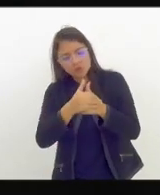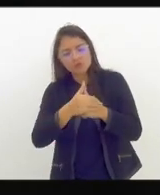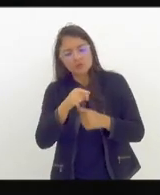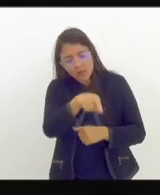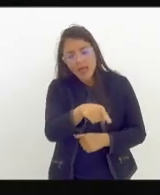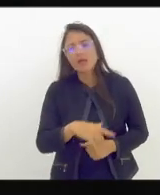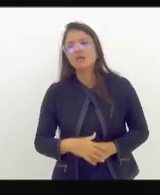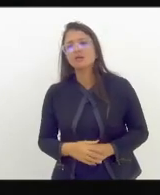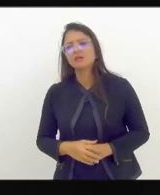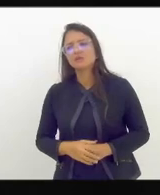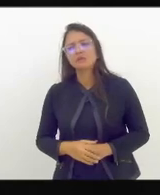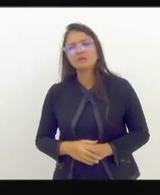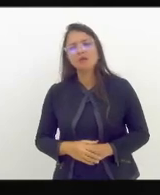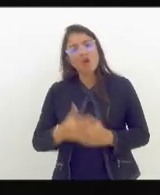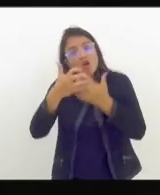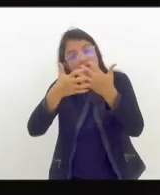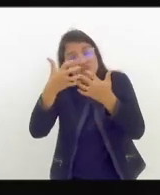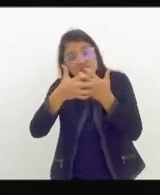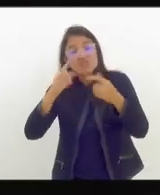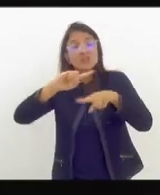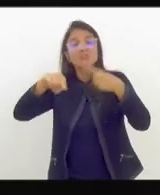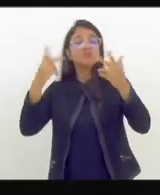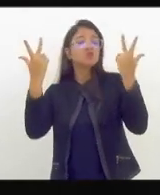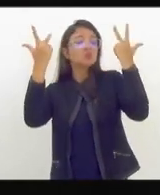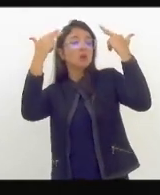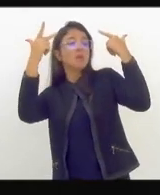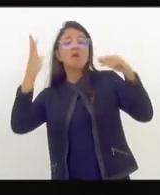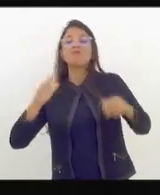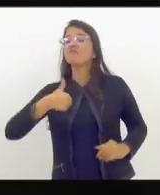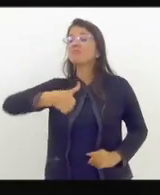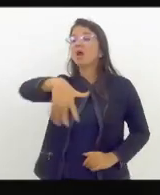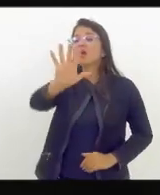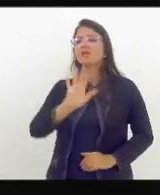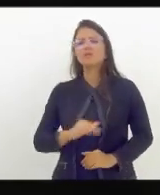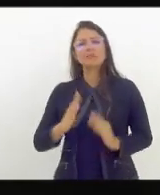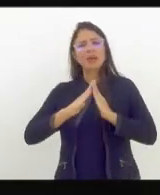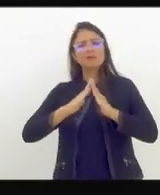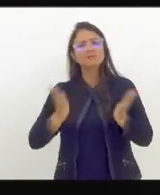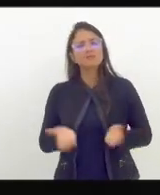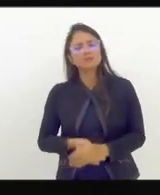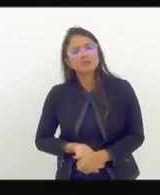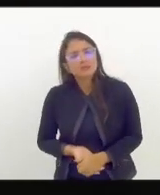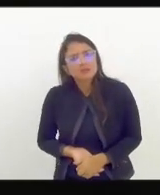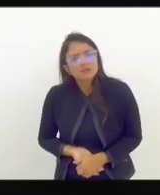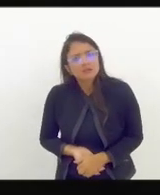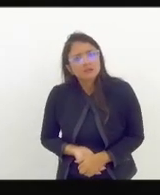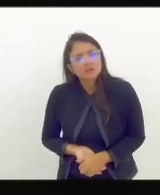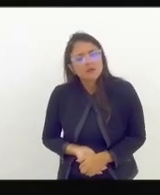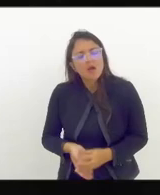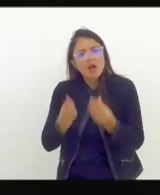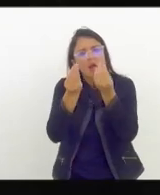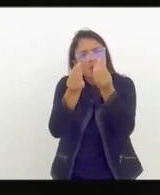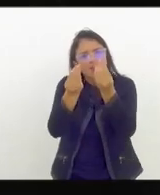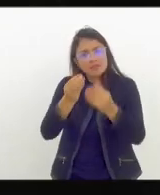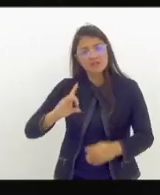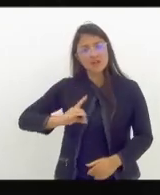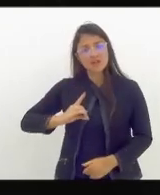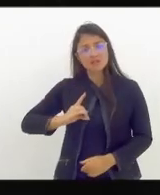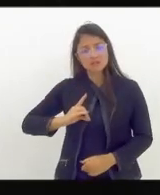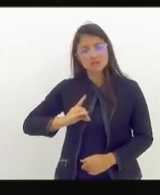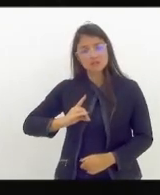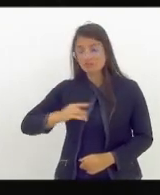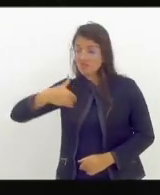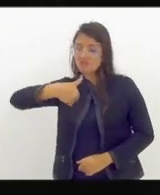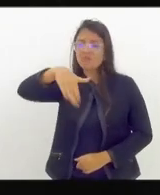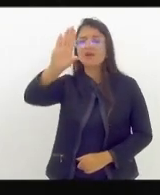tudo isso, ele saiu ileso, pasmem, senhores e senhoras, pela porta da frente da delegacia, como se